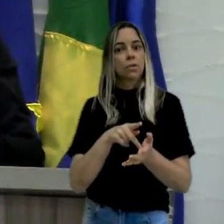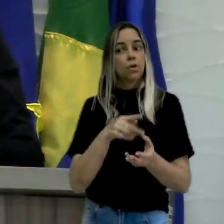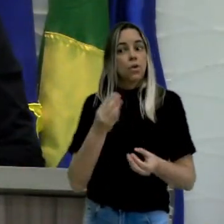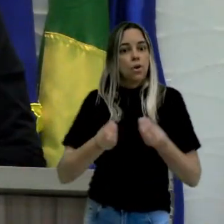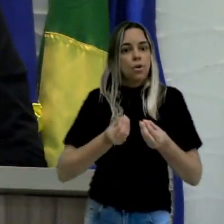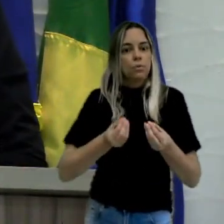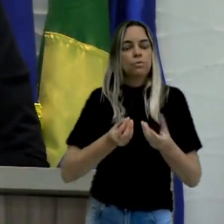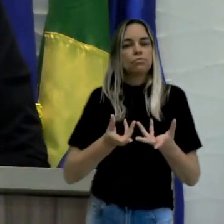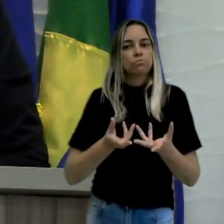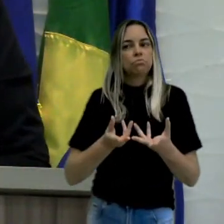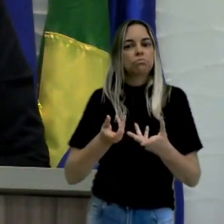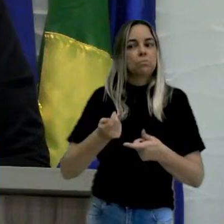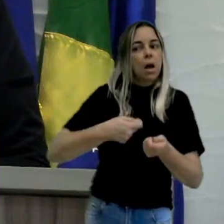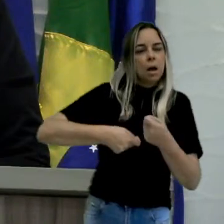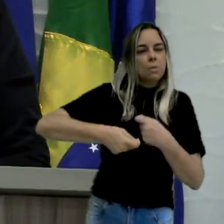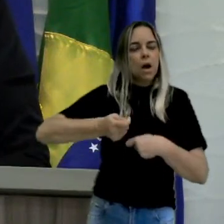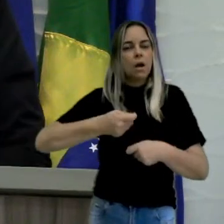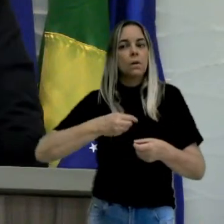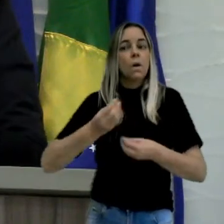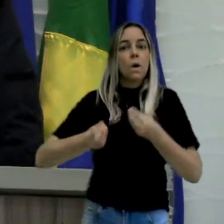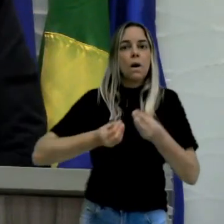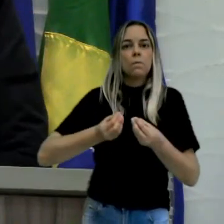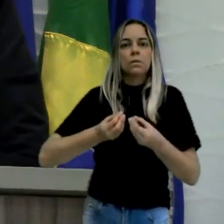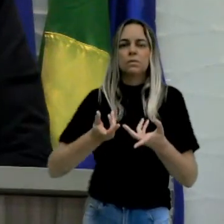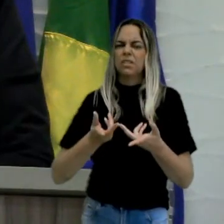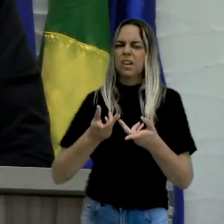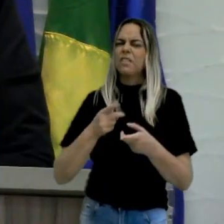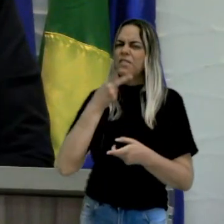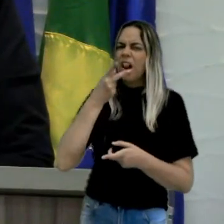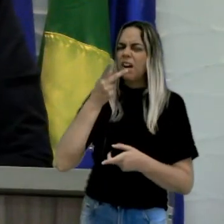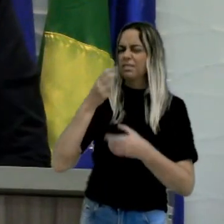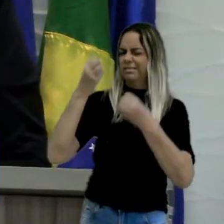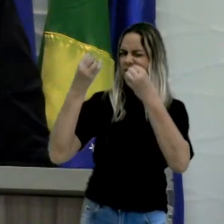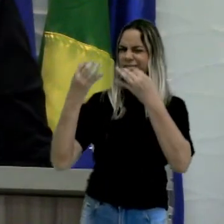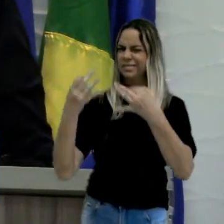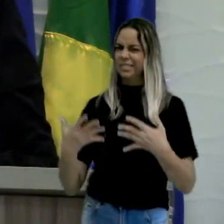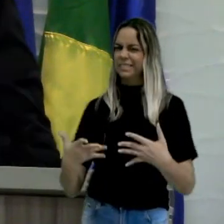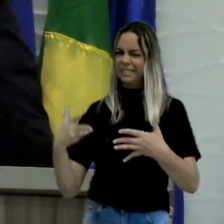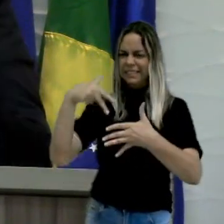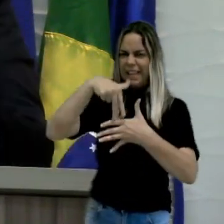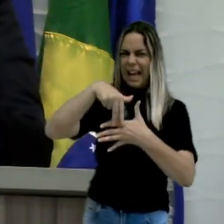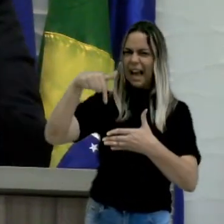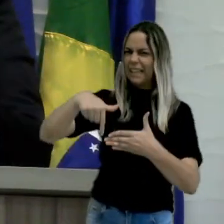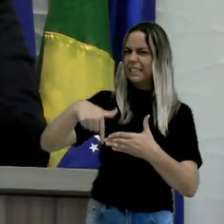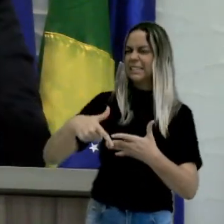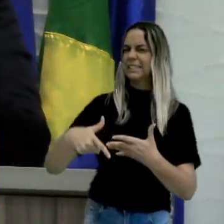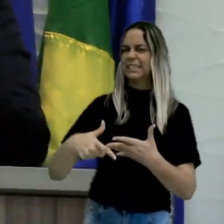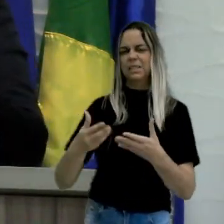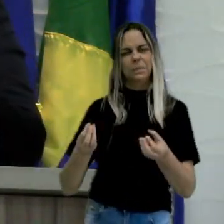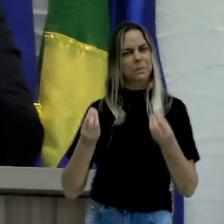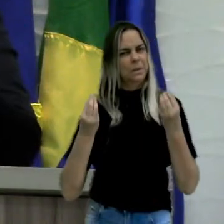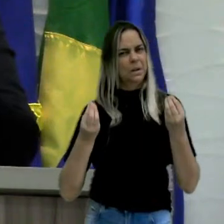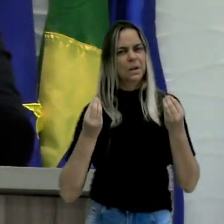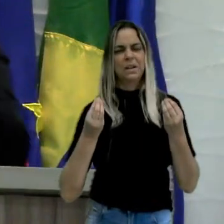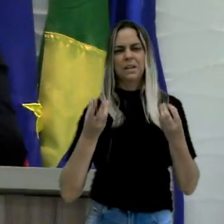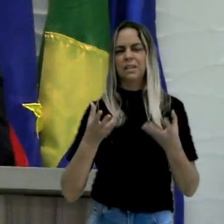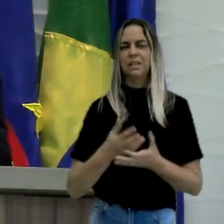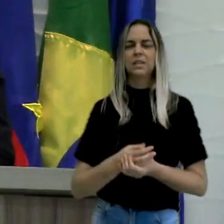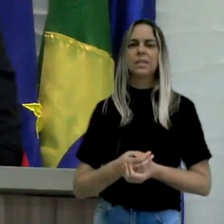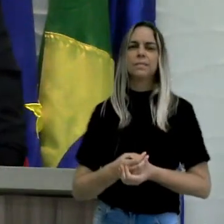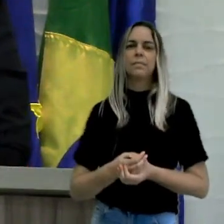sabe como é que funciona, e falar dessa forma aqui na tribuna, pelo amor de Deus, né? É